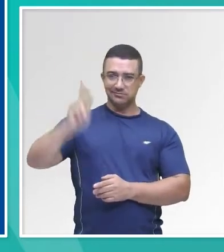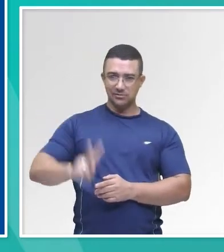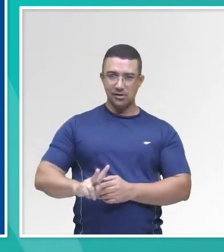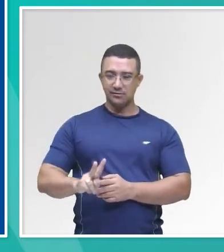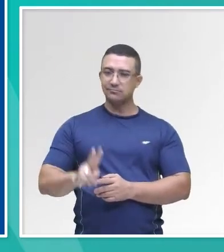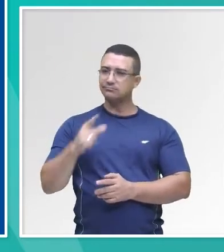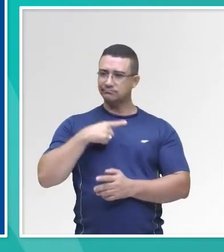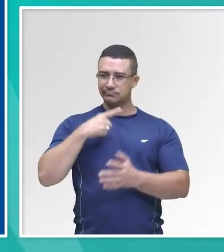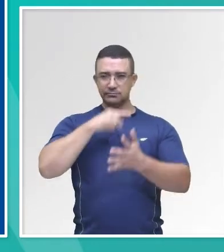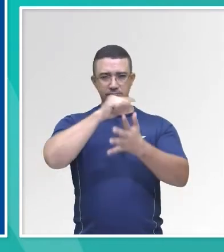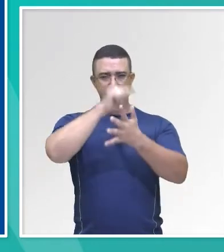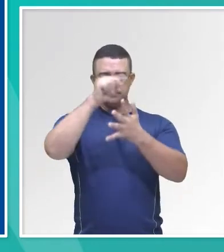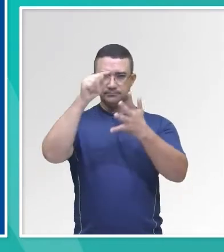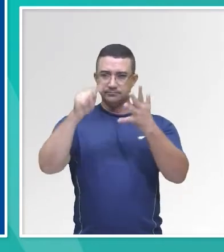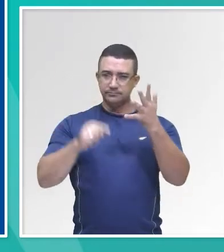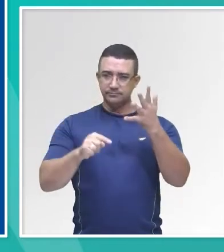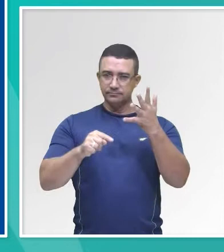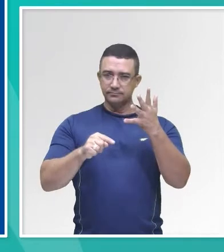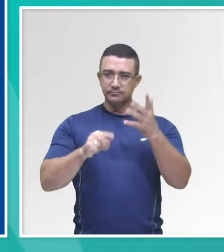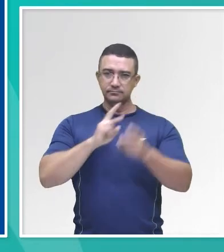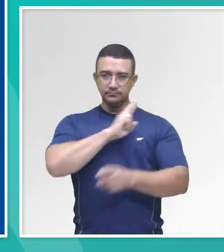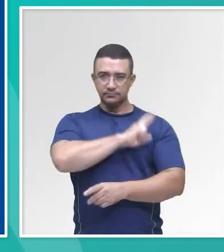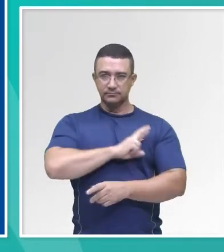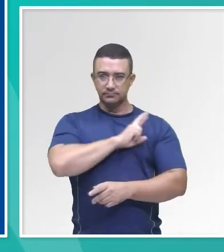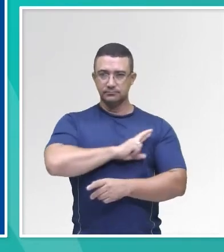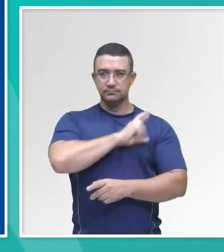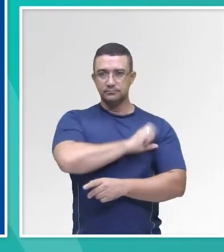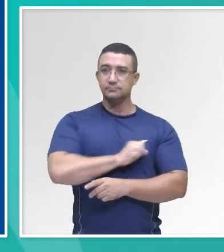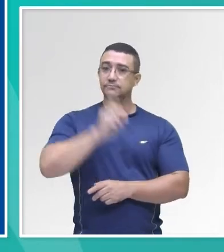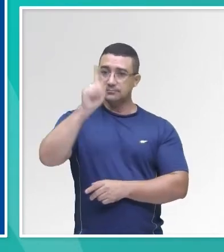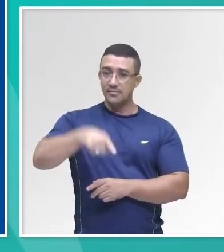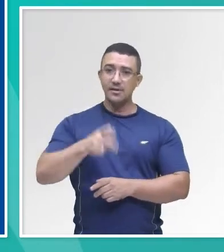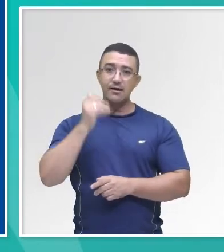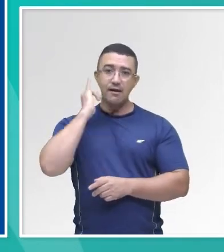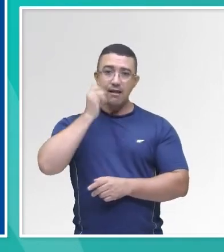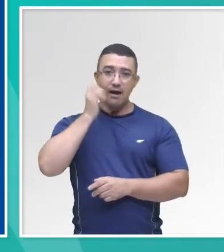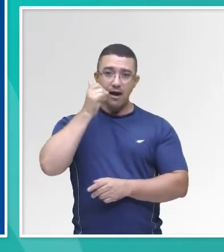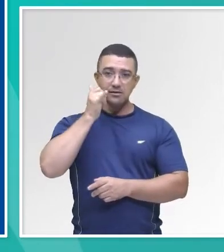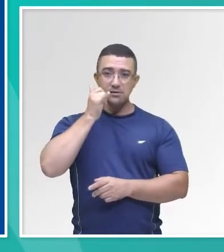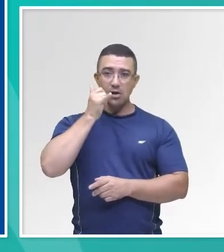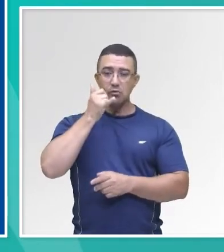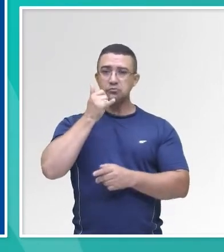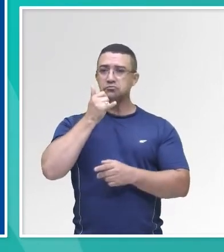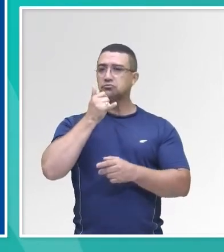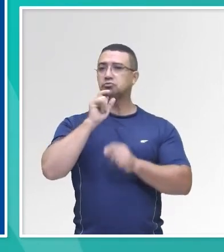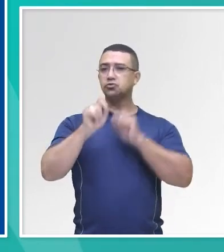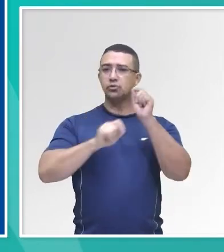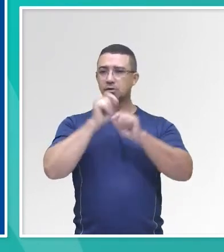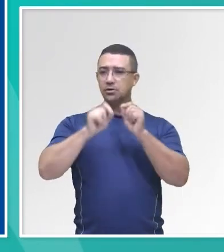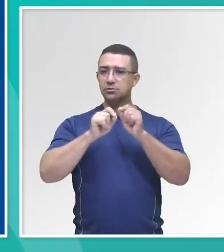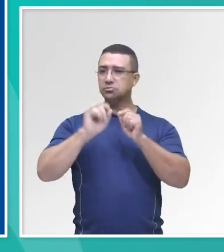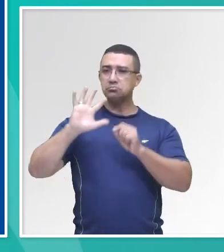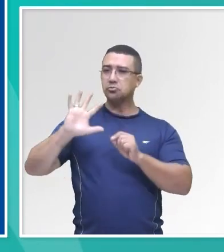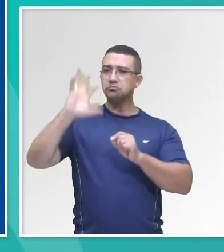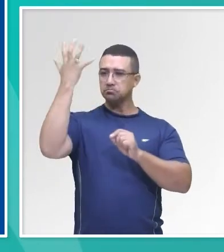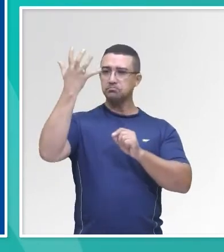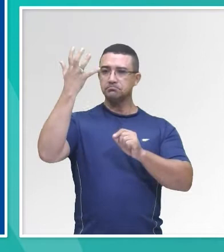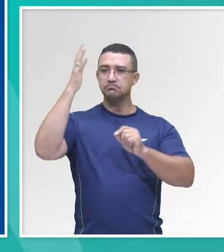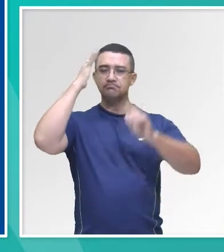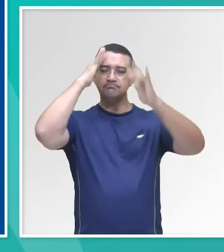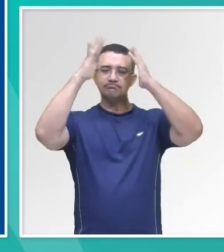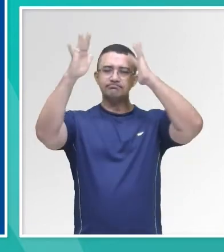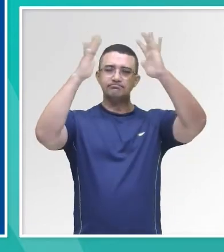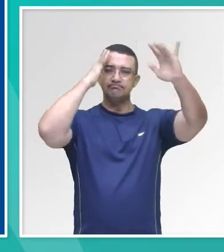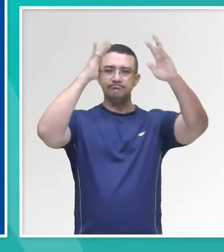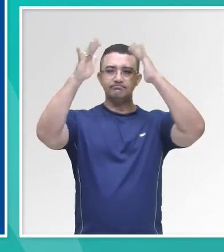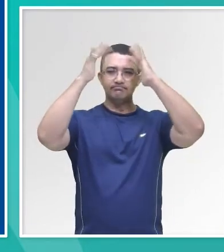romance, ele é uma narrativa. É uma narração de um fato imaginário. Olha só,